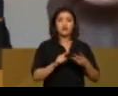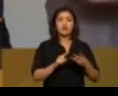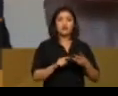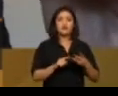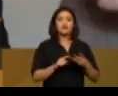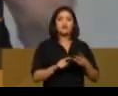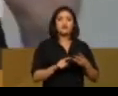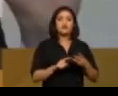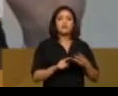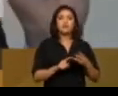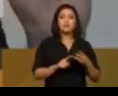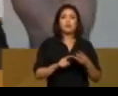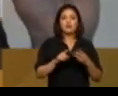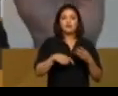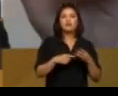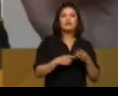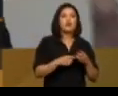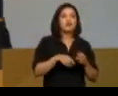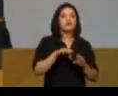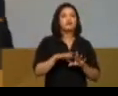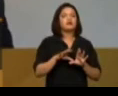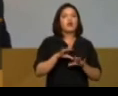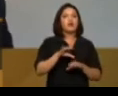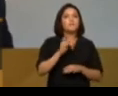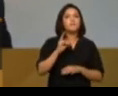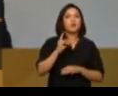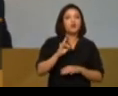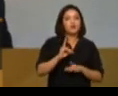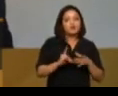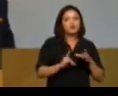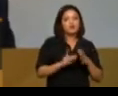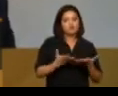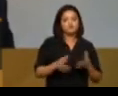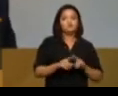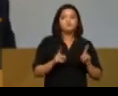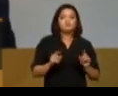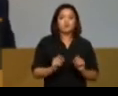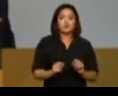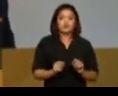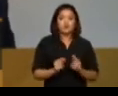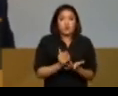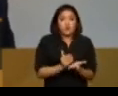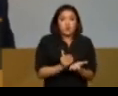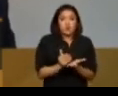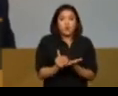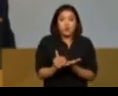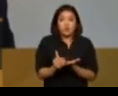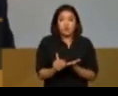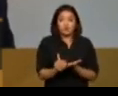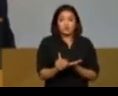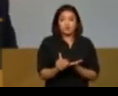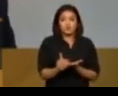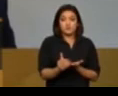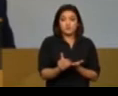grande parte do gasoduto da Bolívia. Isto começou, vejam vossas excelências, isto